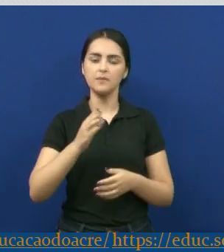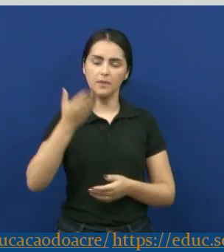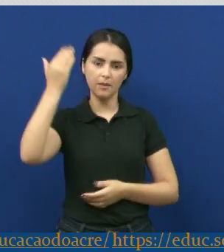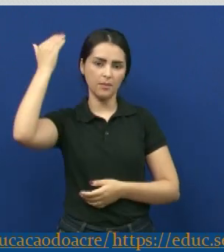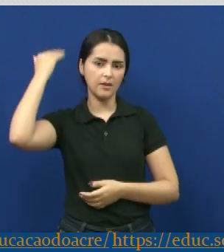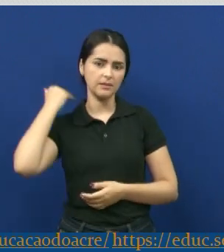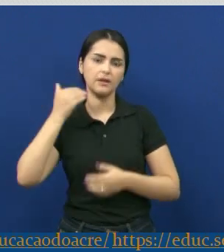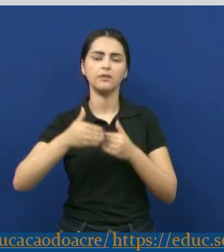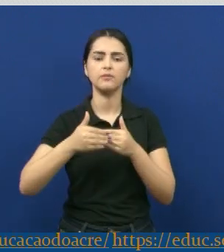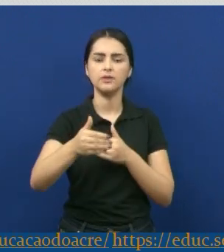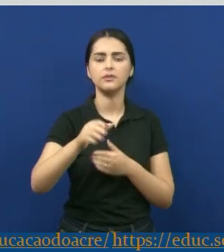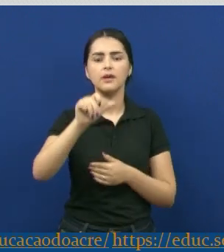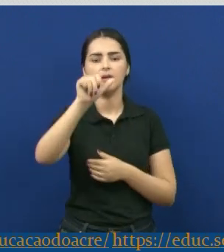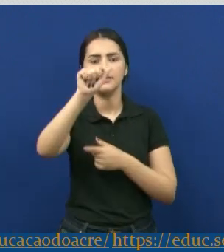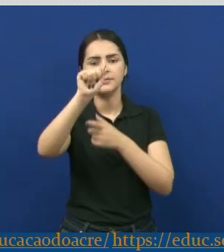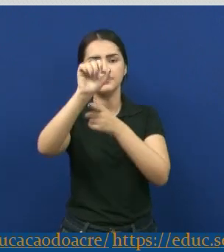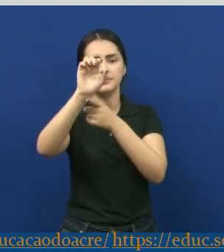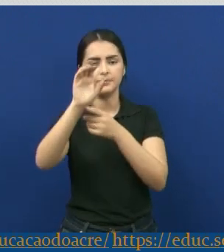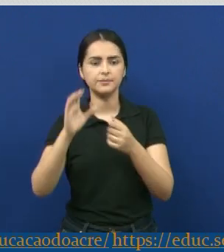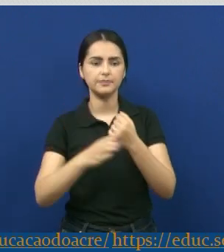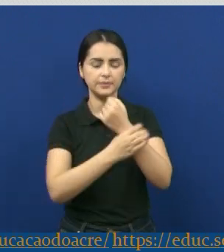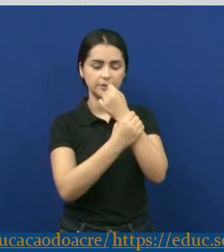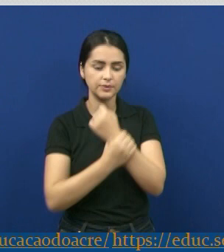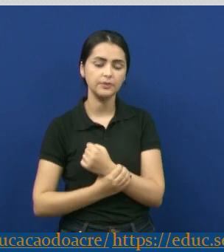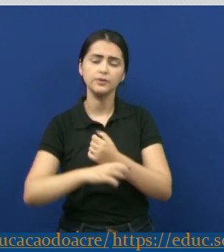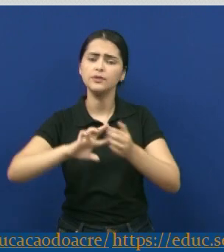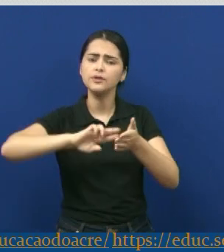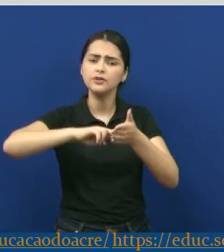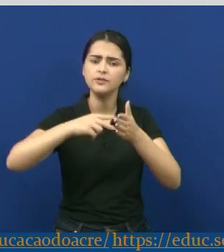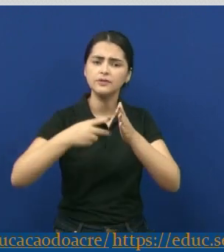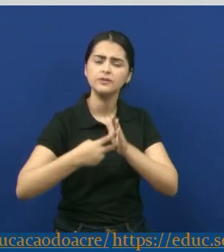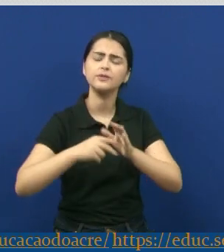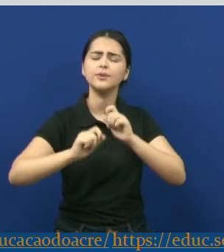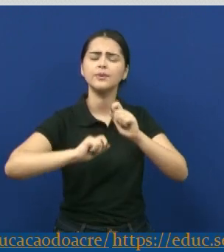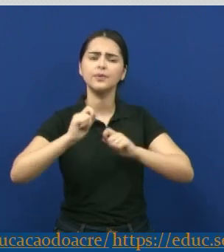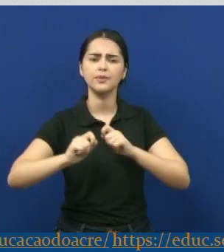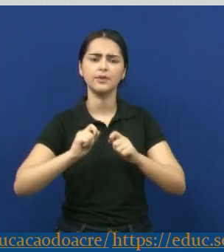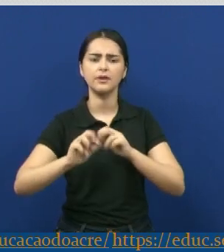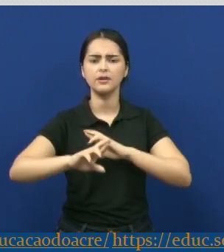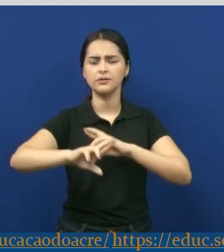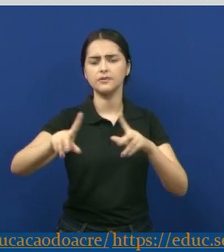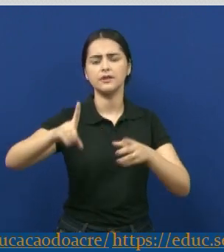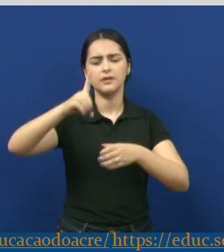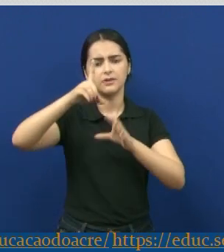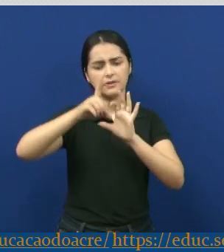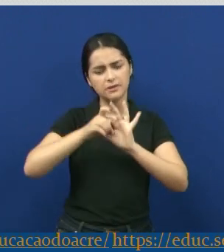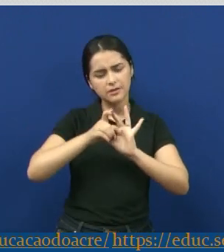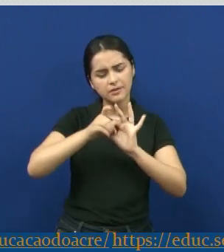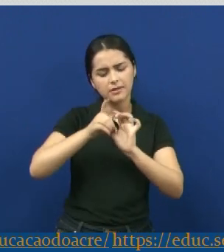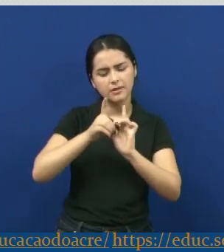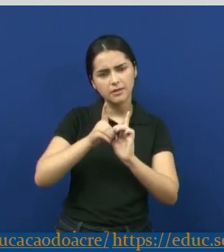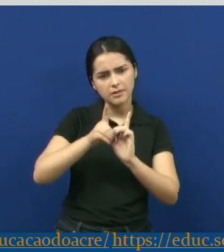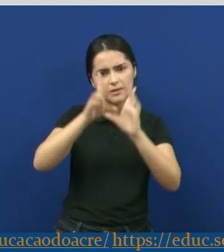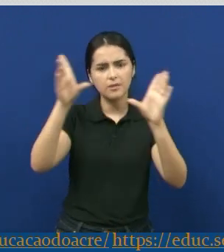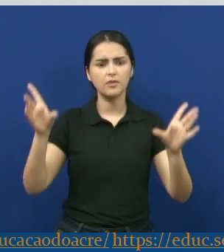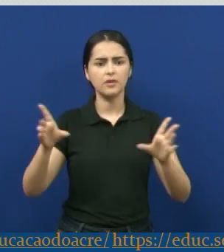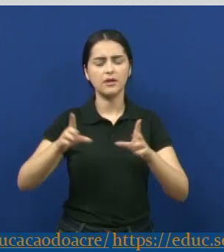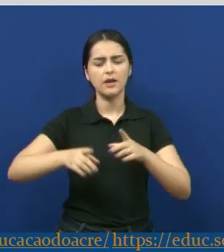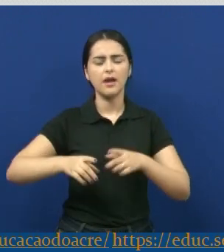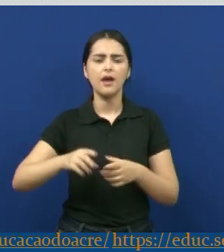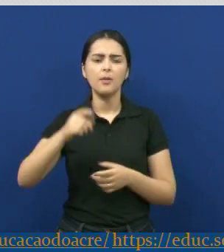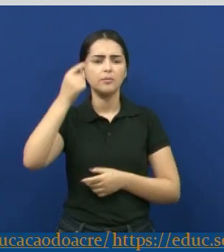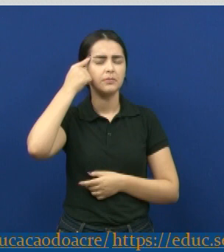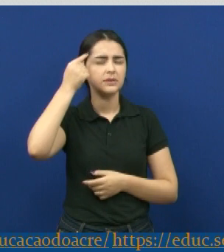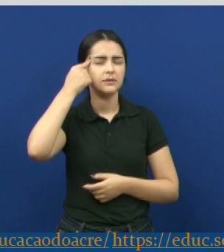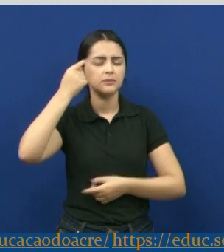absolutismo, gente, diferente de democracia, é uma teoria o quê? Política, observem aí o slide. Política que